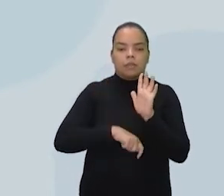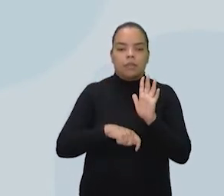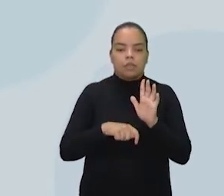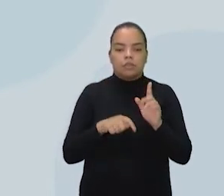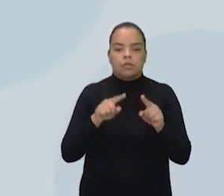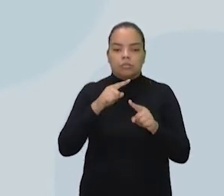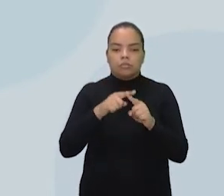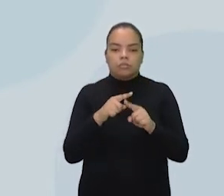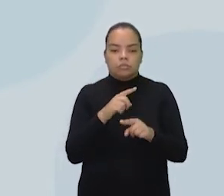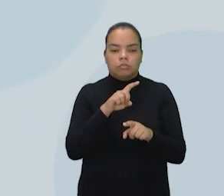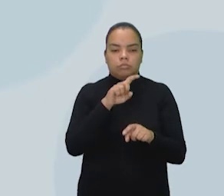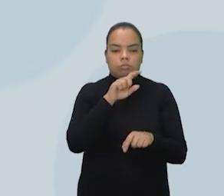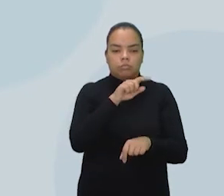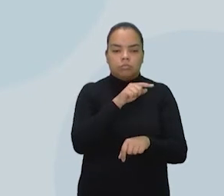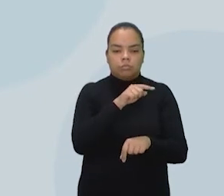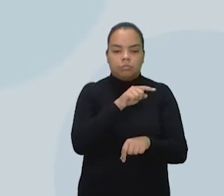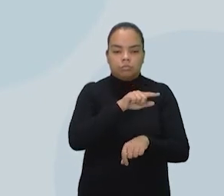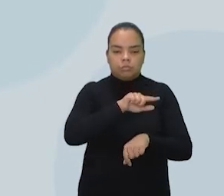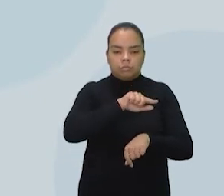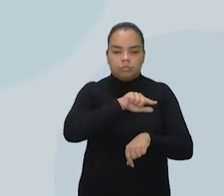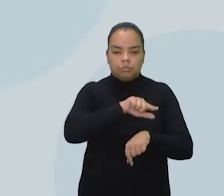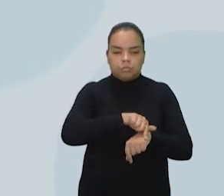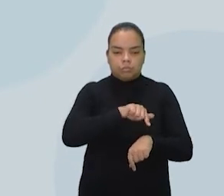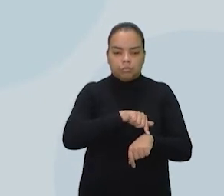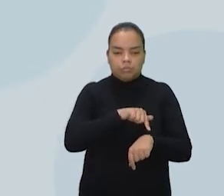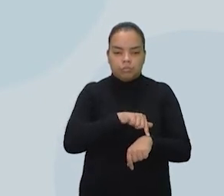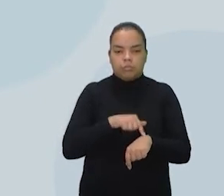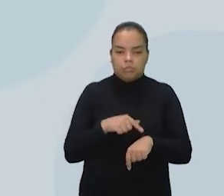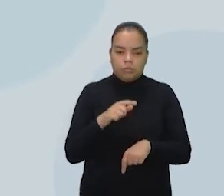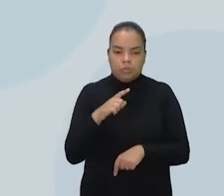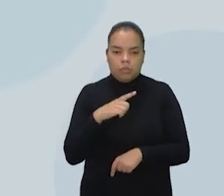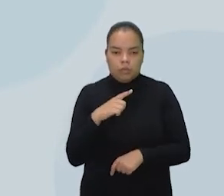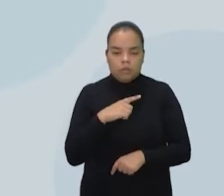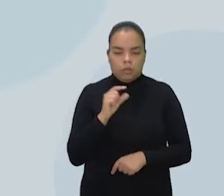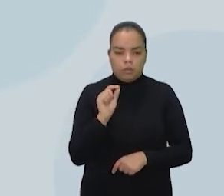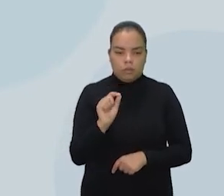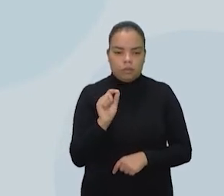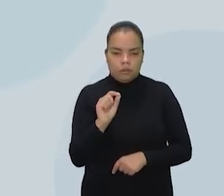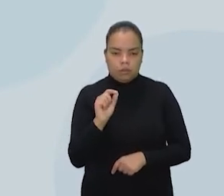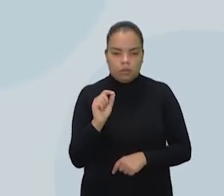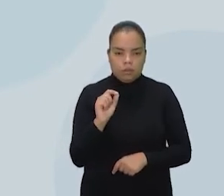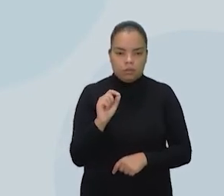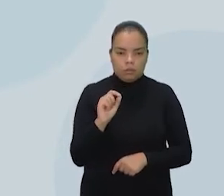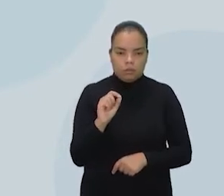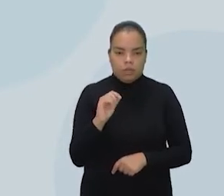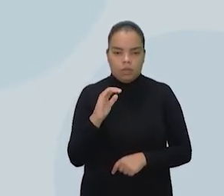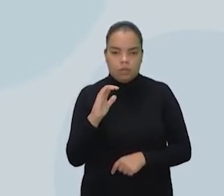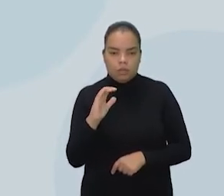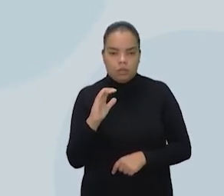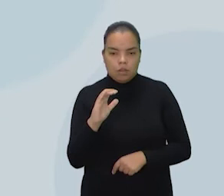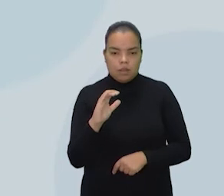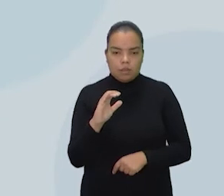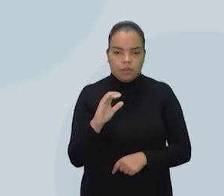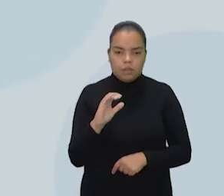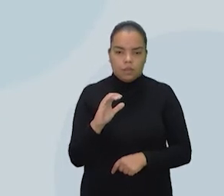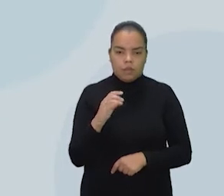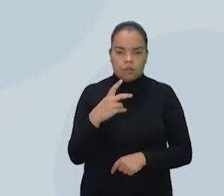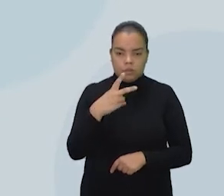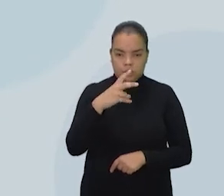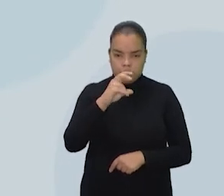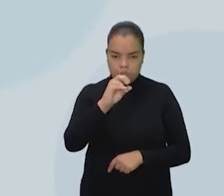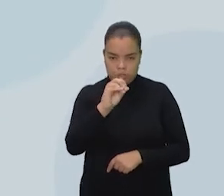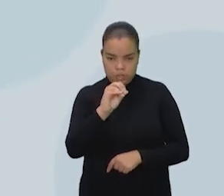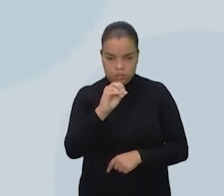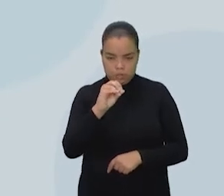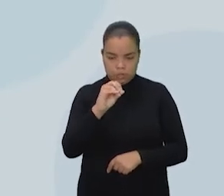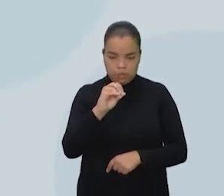vai acontecer, ó. Eu tenho o capital inicial, quem é? É o quanto você tinha antes. Então, eu estou aplicando 750.